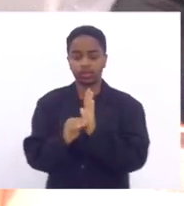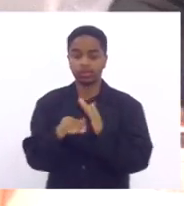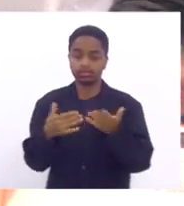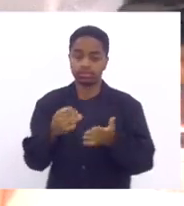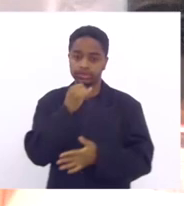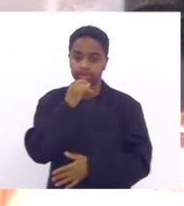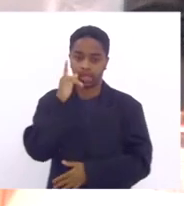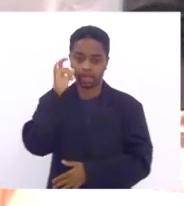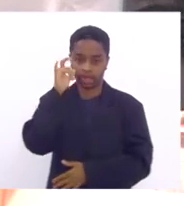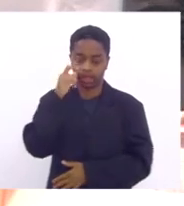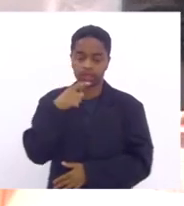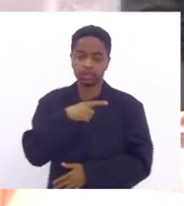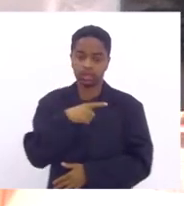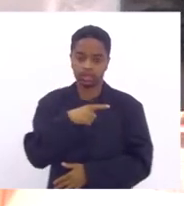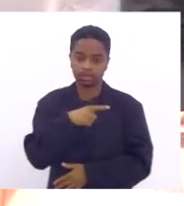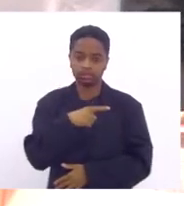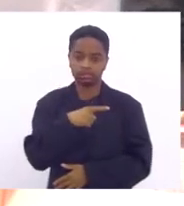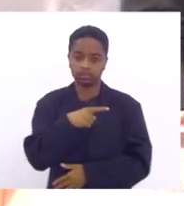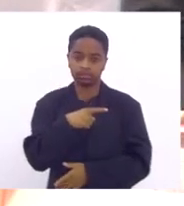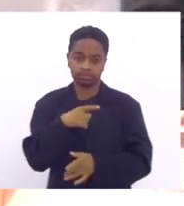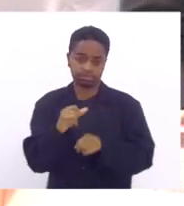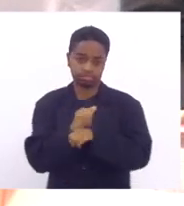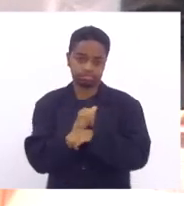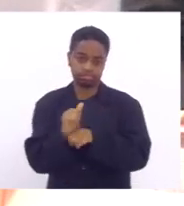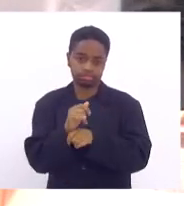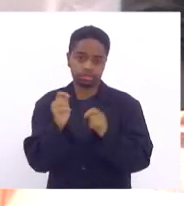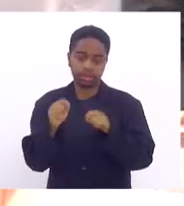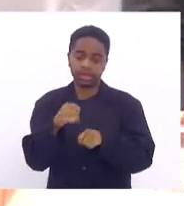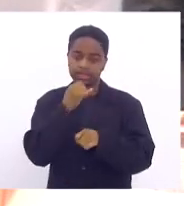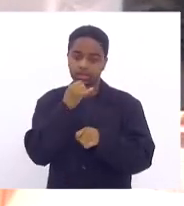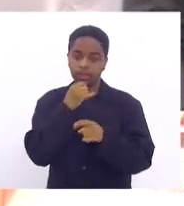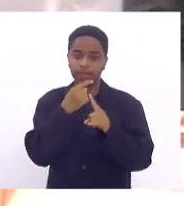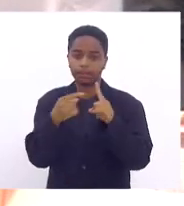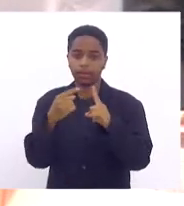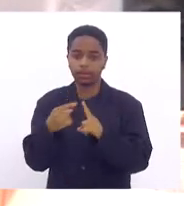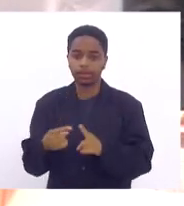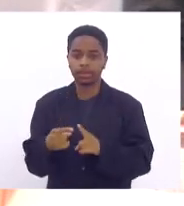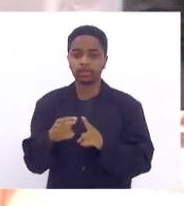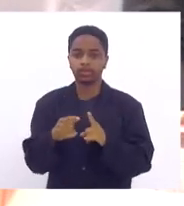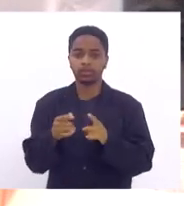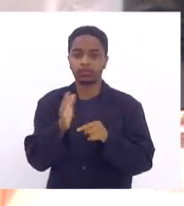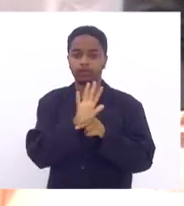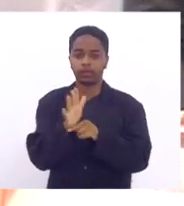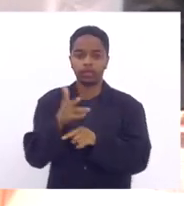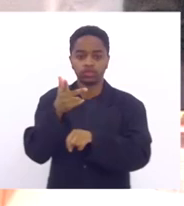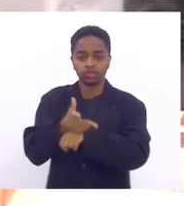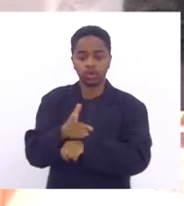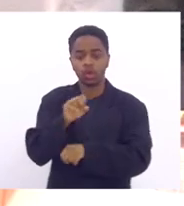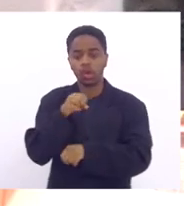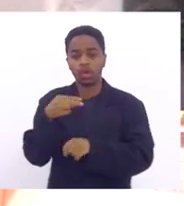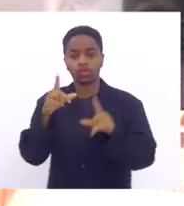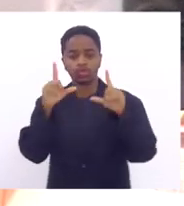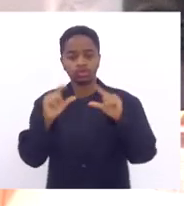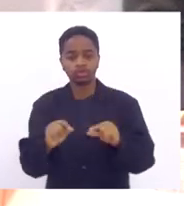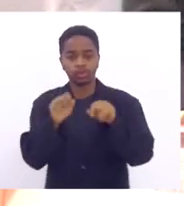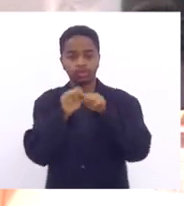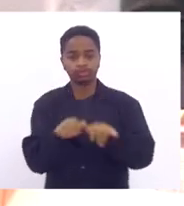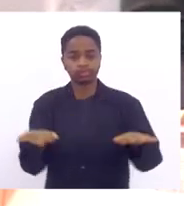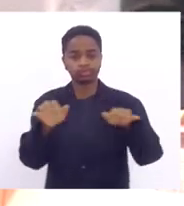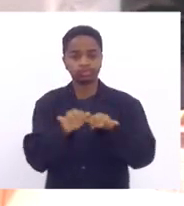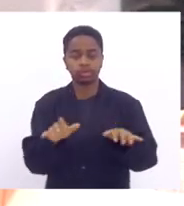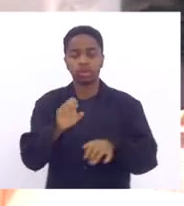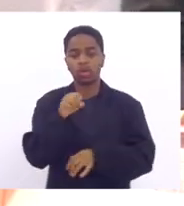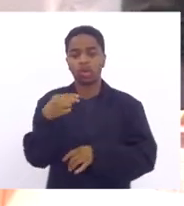Instagram ele tem mecanismos que ele consegue por exemplo proibir determinados usuários de realizarem vídeos ou que diminuiam o seu alcance ou